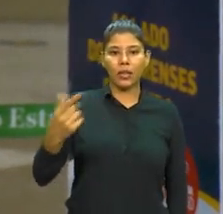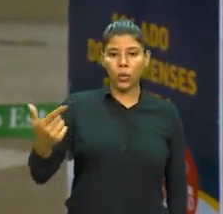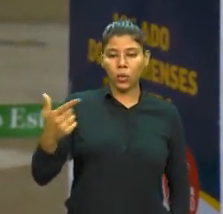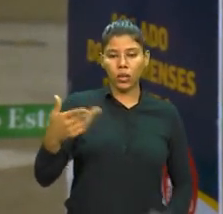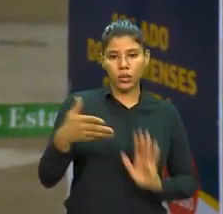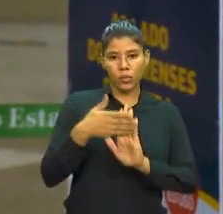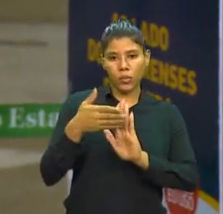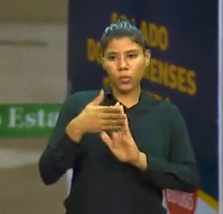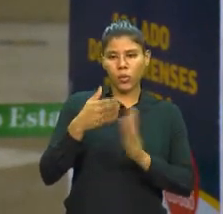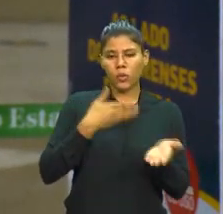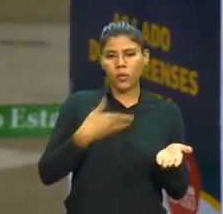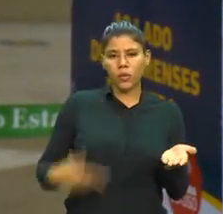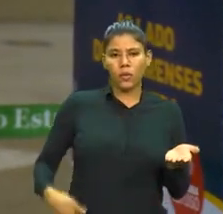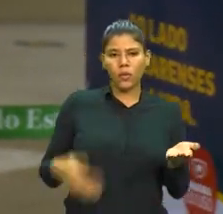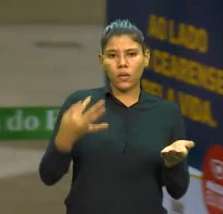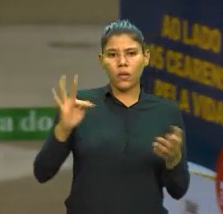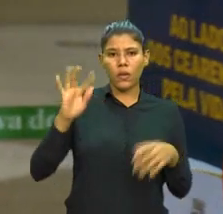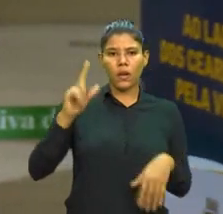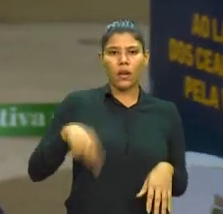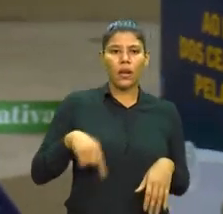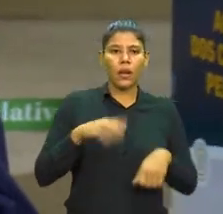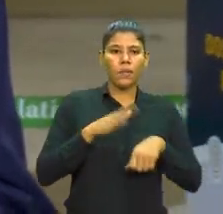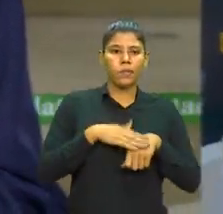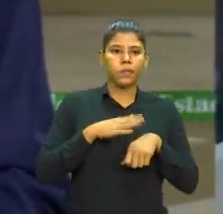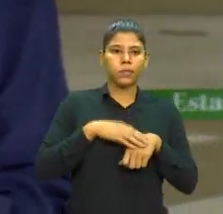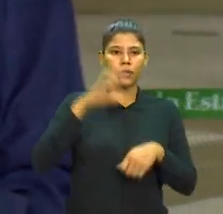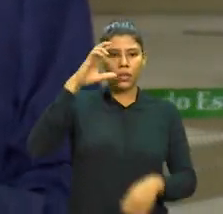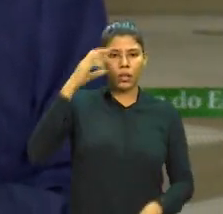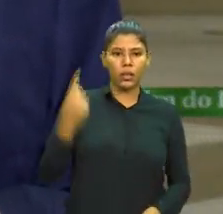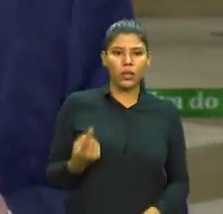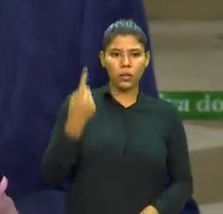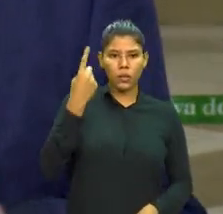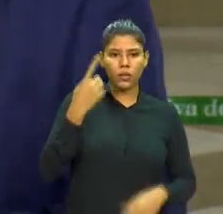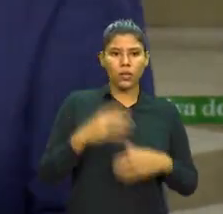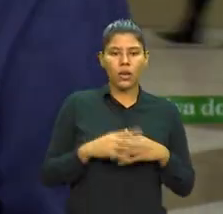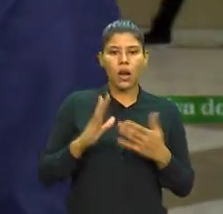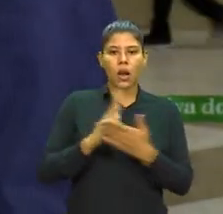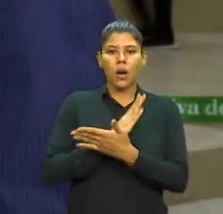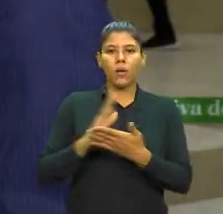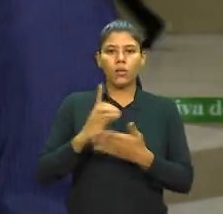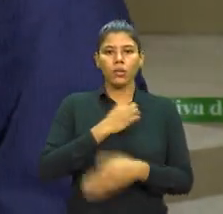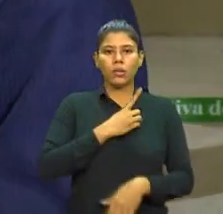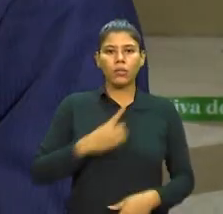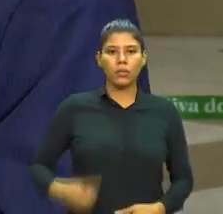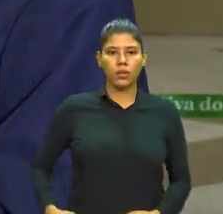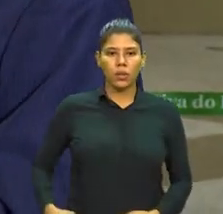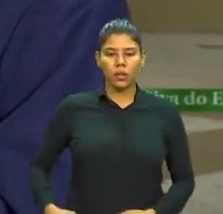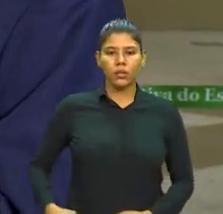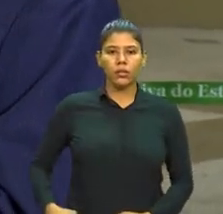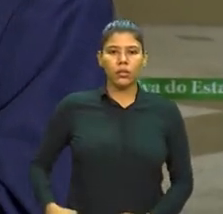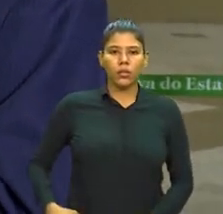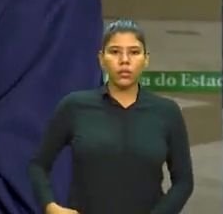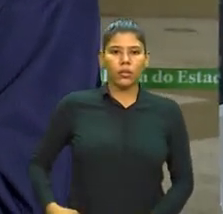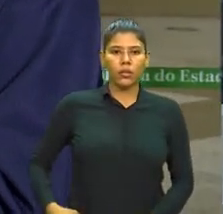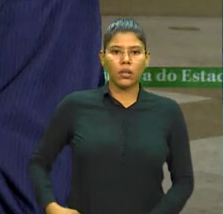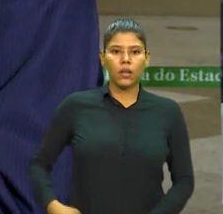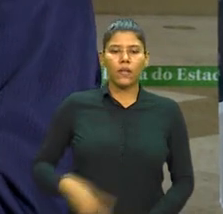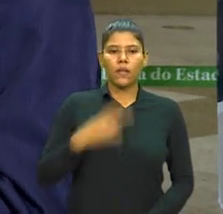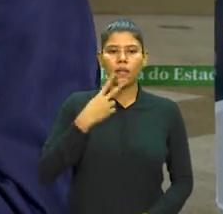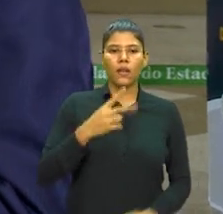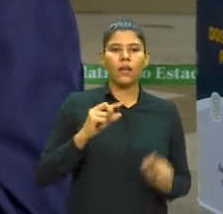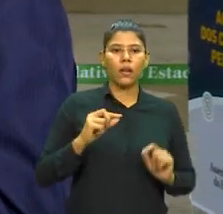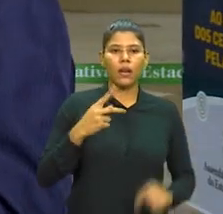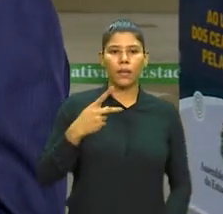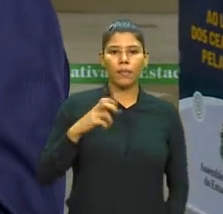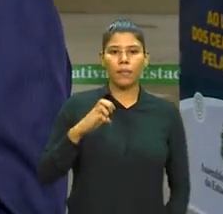governo federal o autor é o Deputado Renato Rosano alguns deputados Deputado Renato afirmam que a PEC proposta